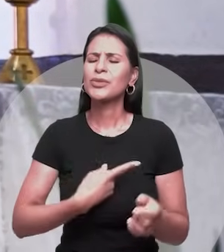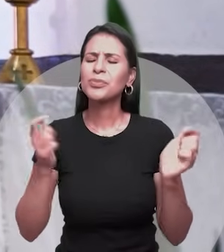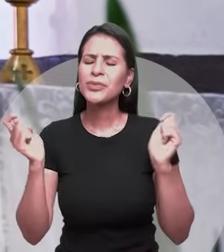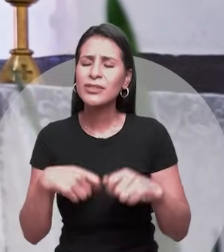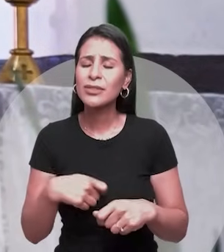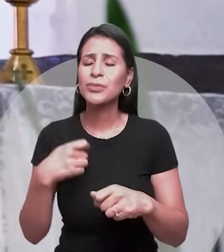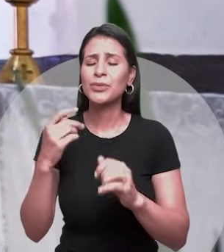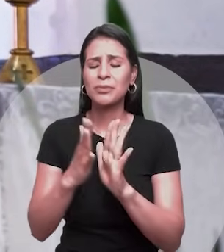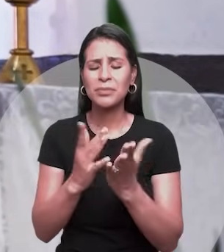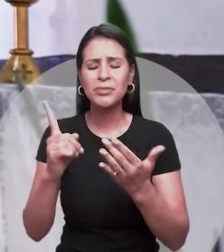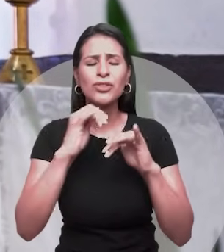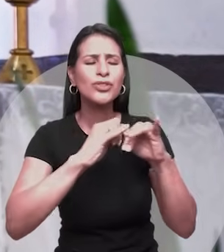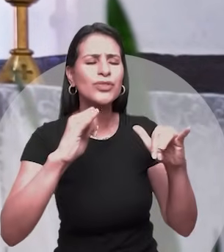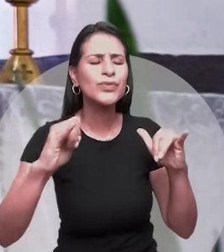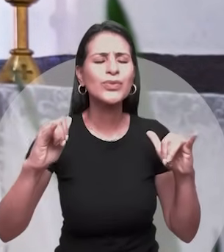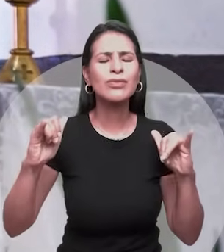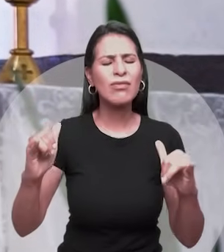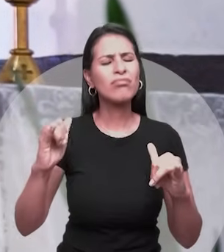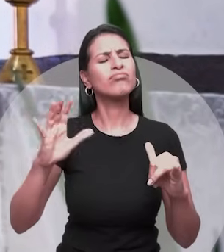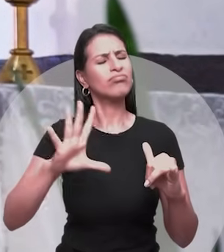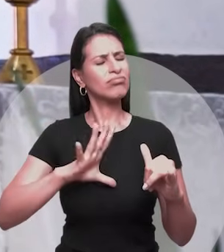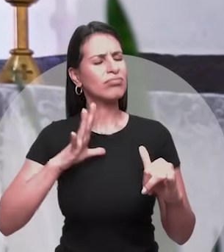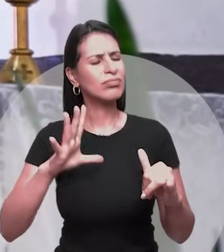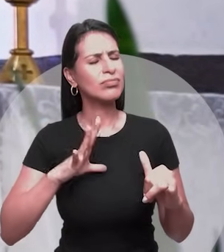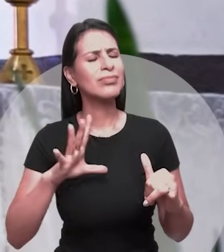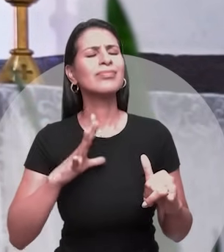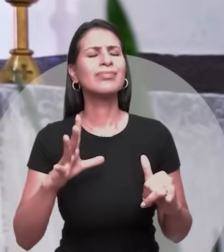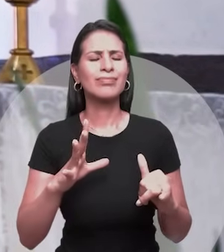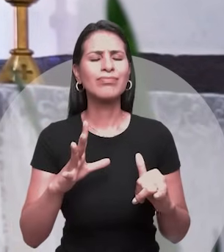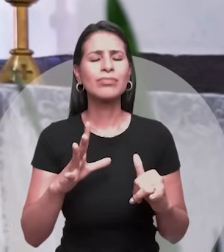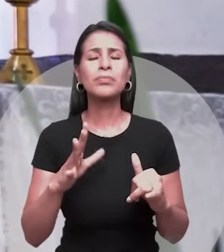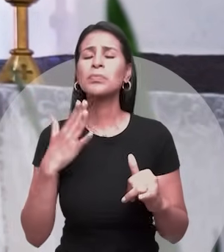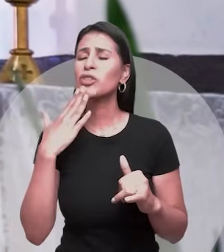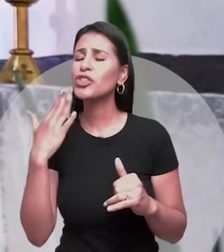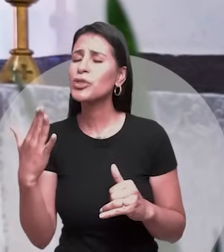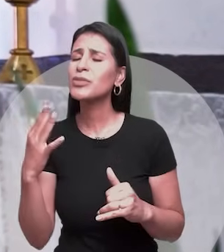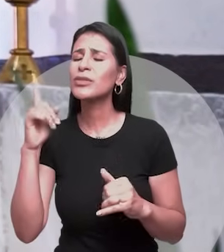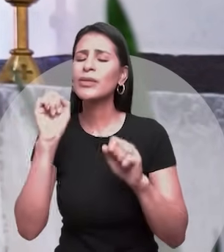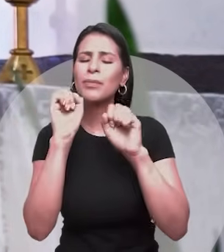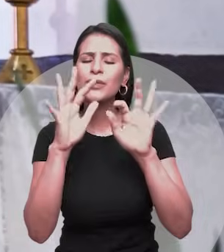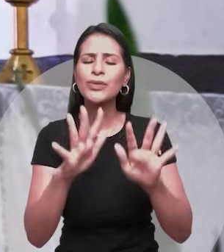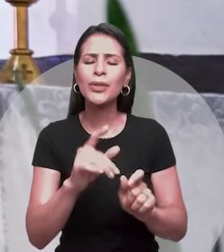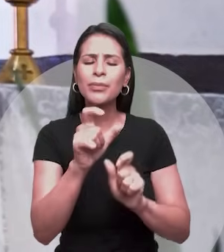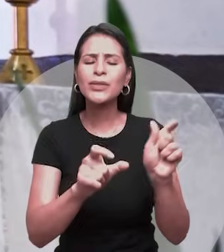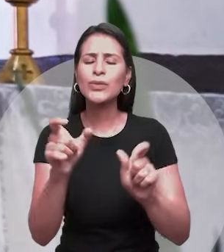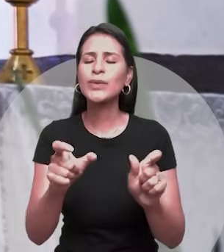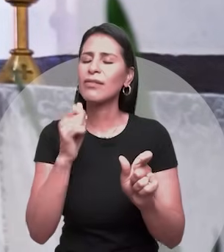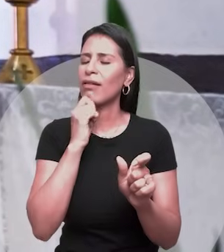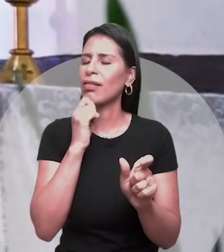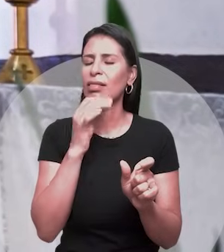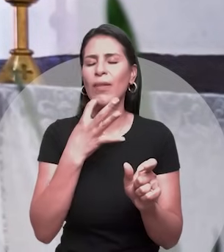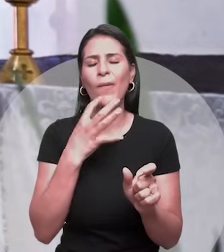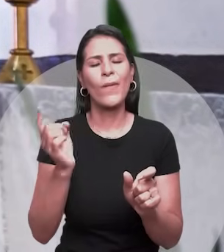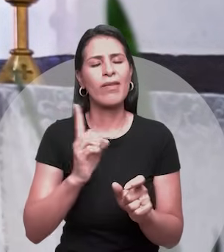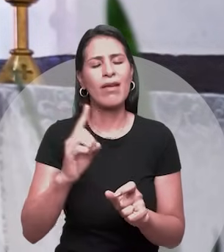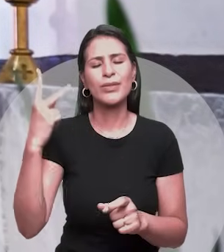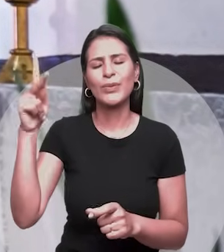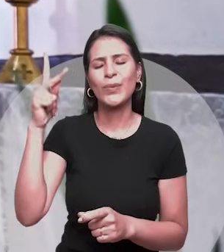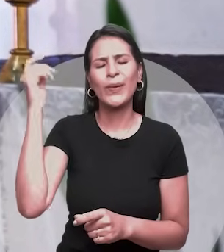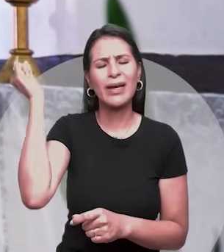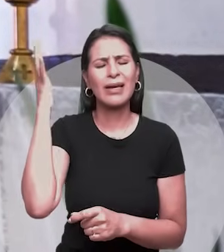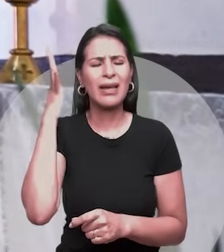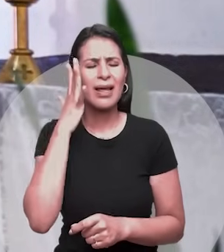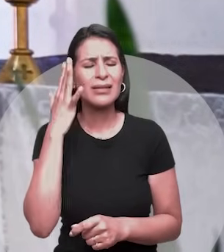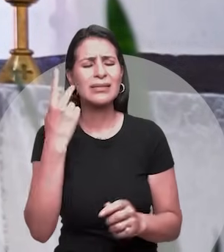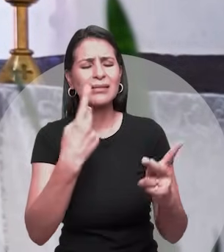e compaixão. Pedimos por aqueles que ainda não conhecem a Tua graça, que as barreiras sejam